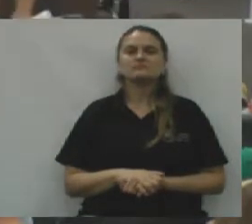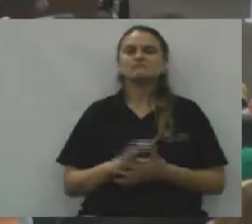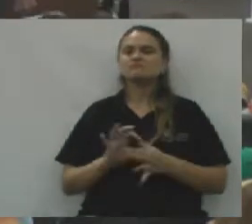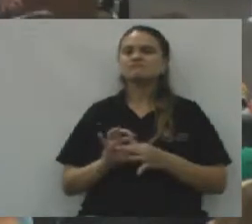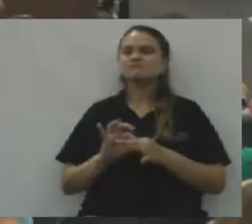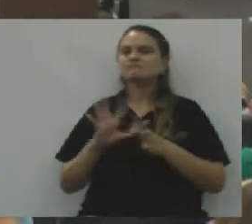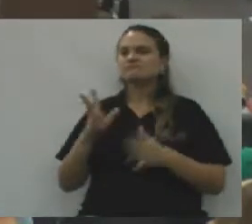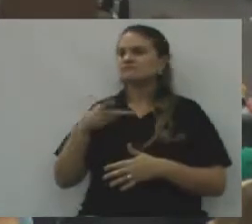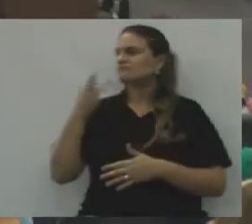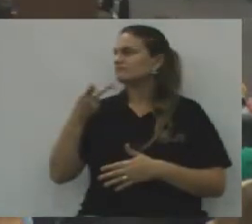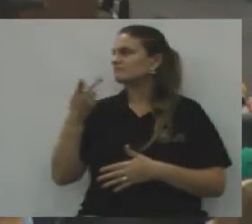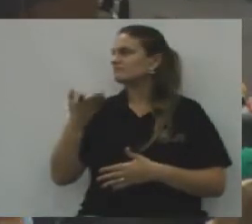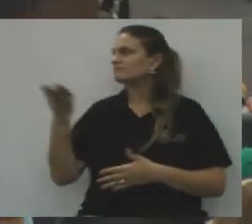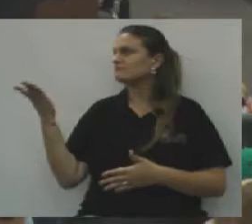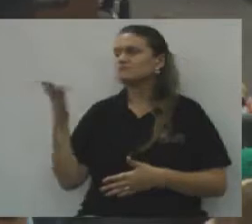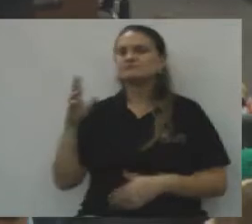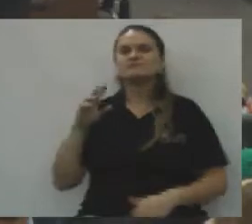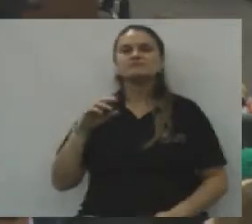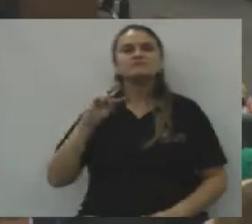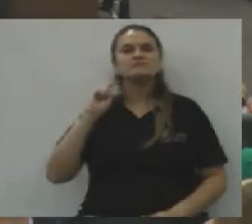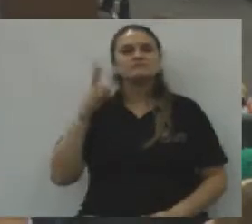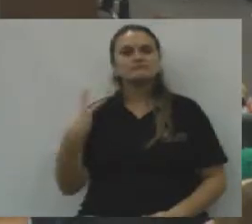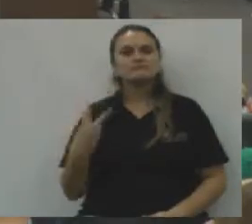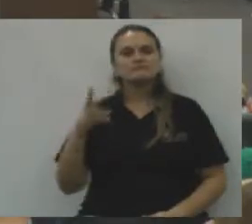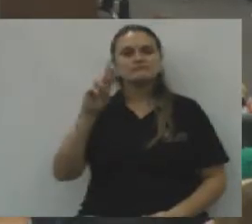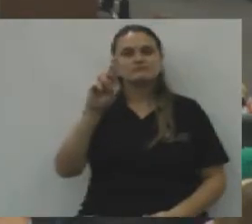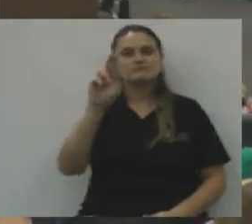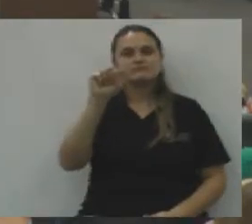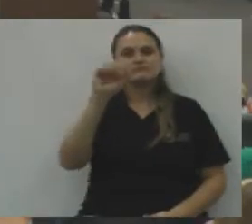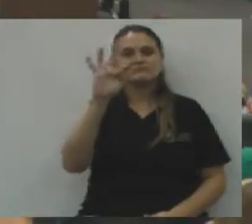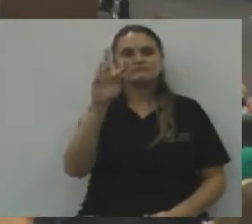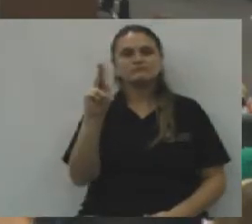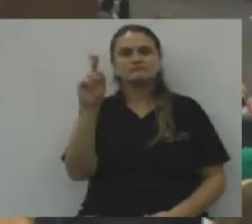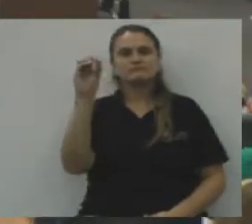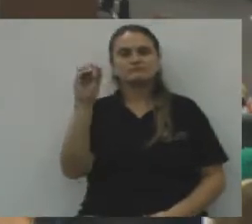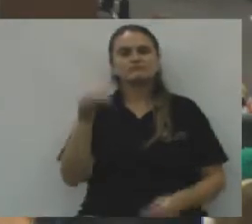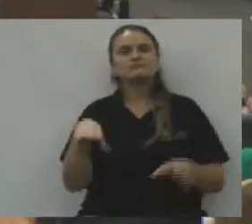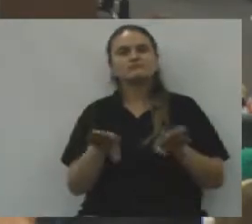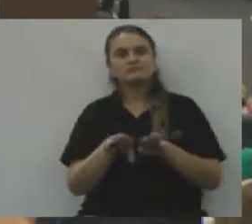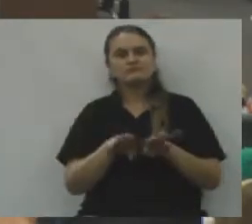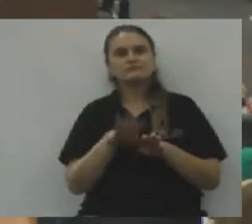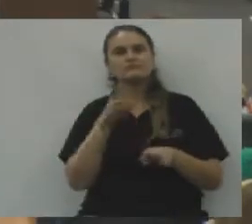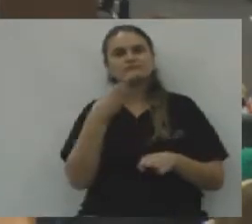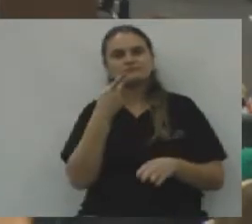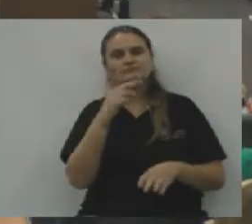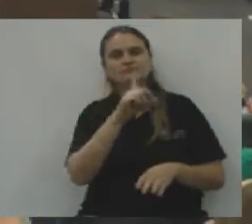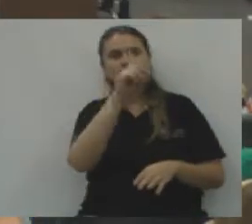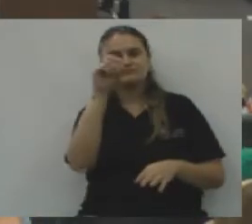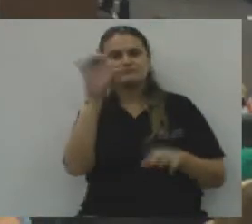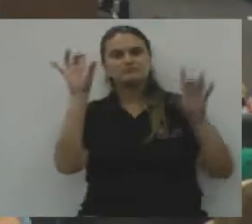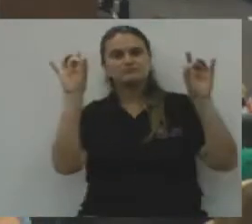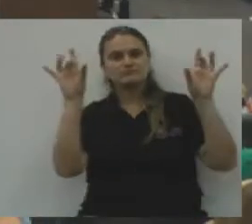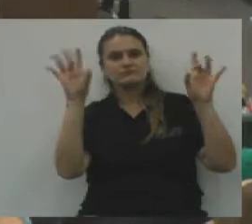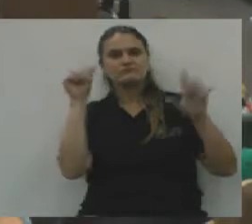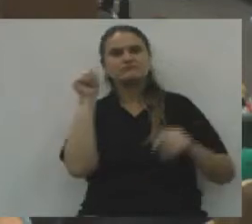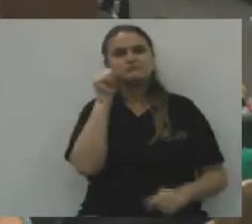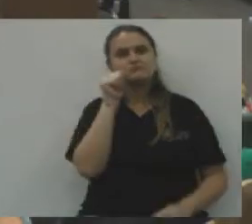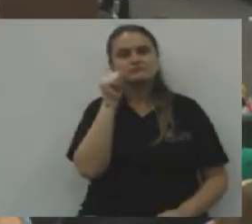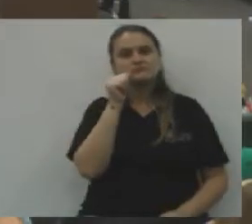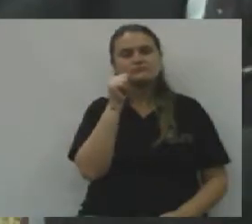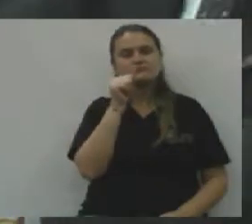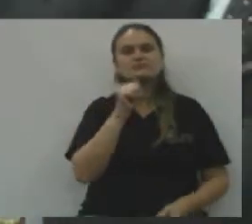Continua livre a palavra, vereador Valdecir Rático. Também falando do Dia das Mulheres,